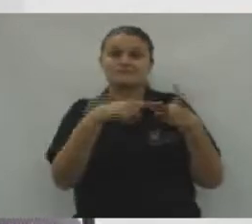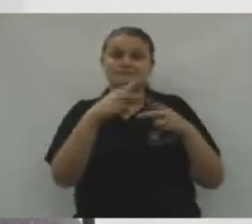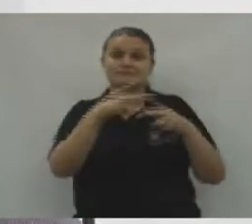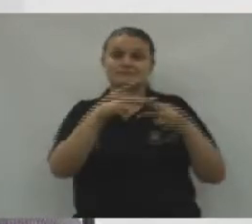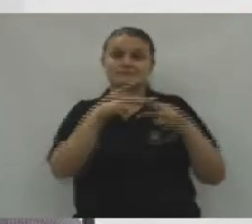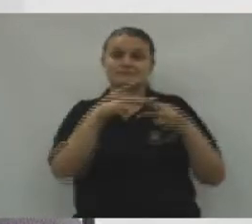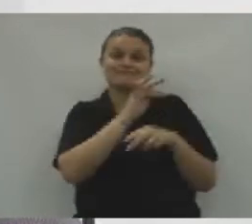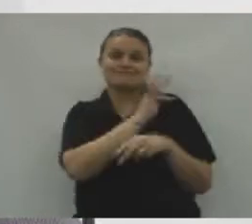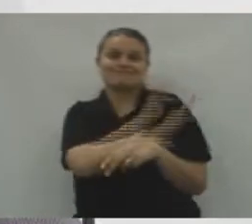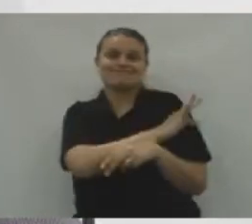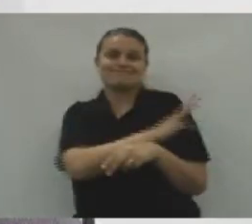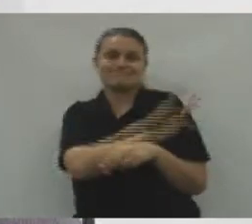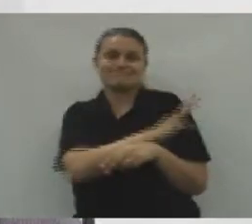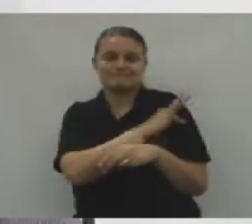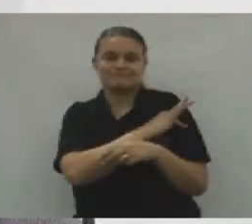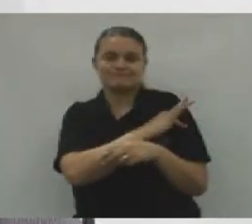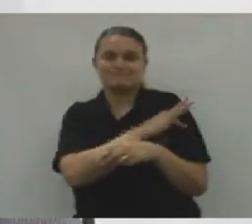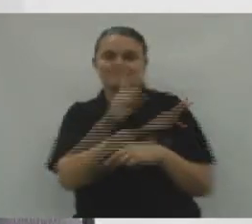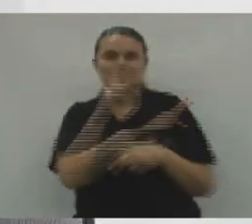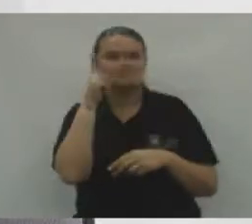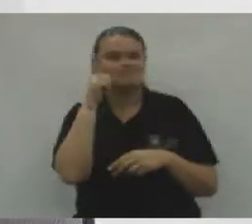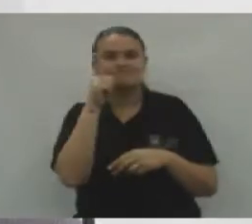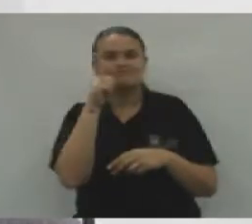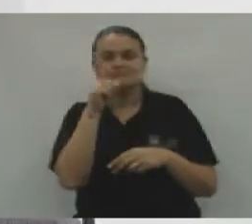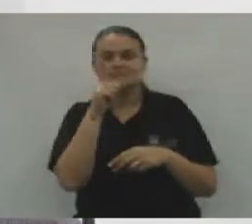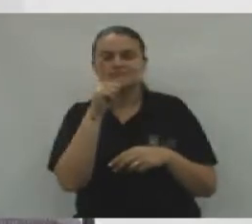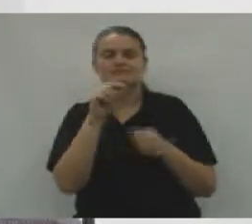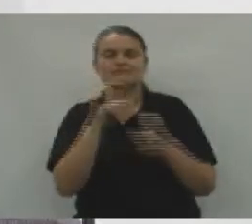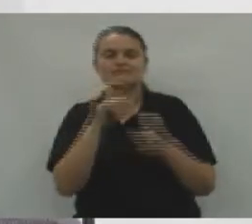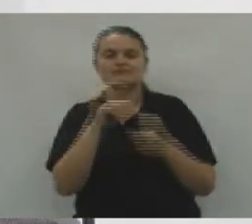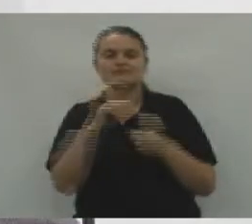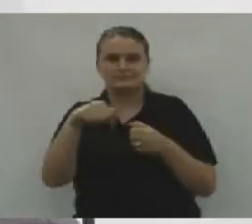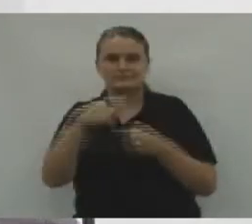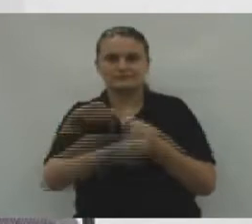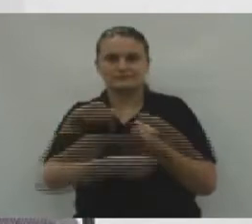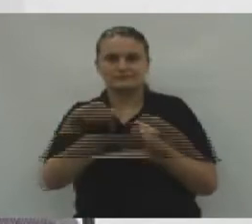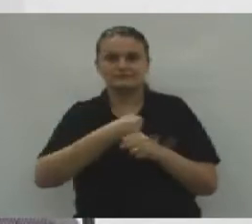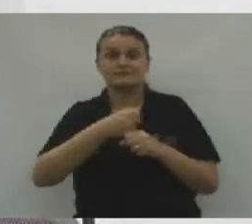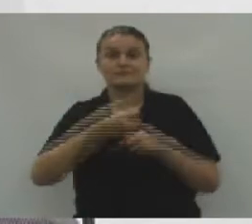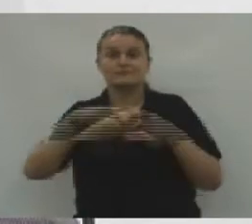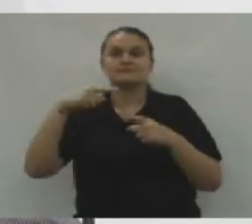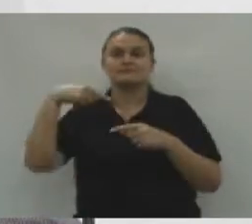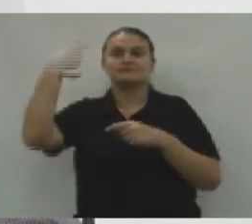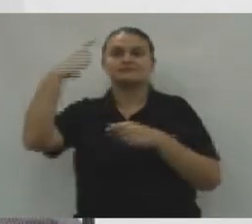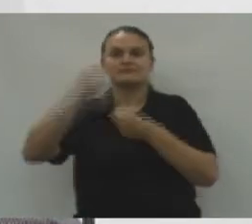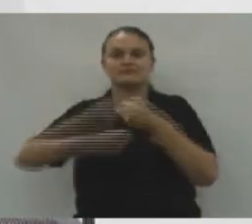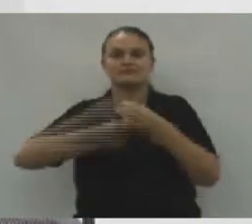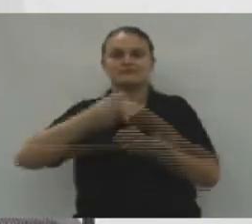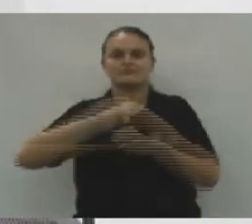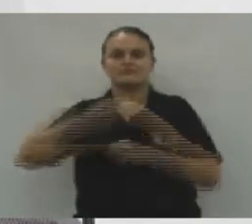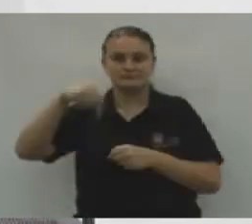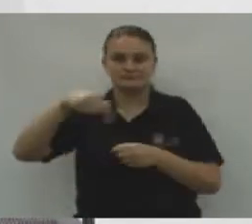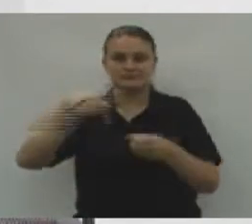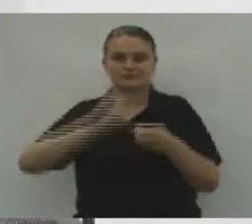técnicas não conseguimos realizar esse ano, mas com certeza no ano que vem a União da Vitória vai